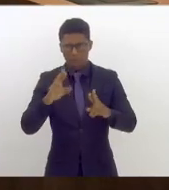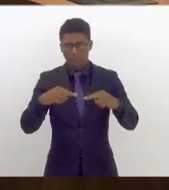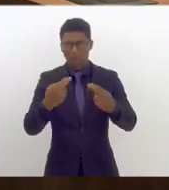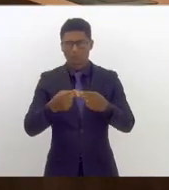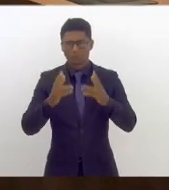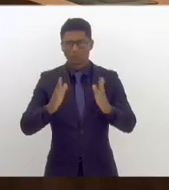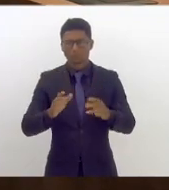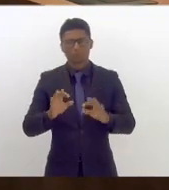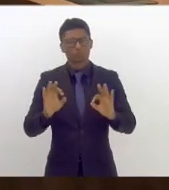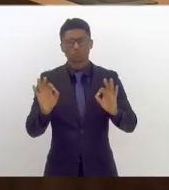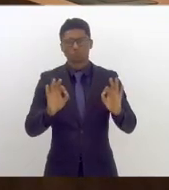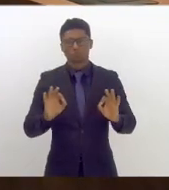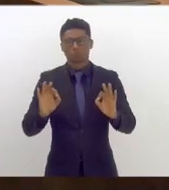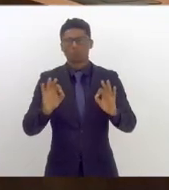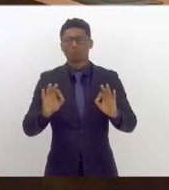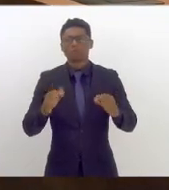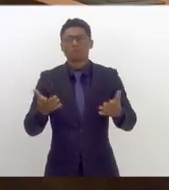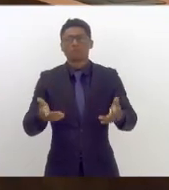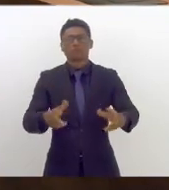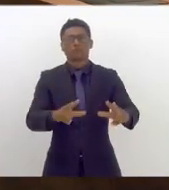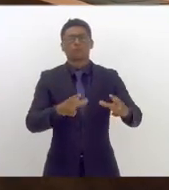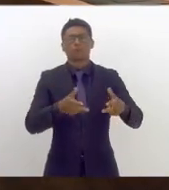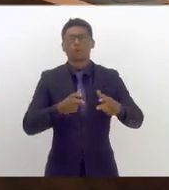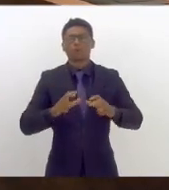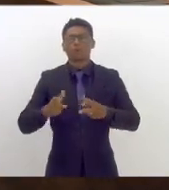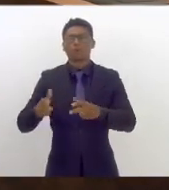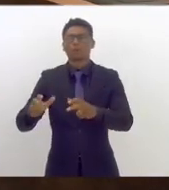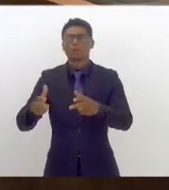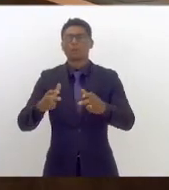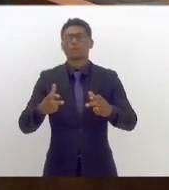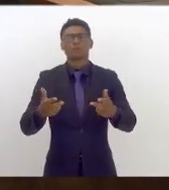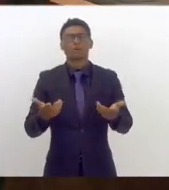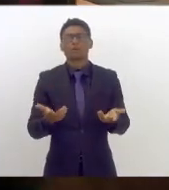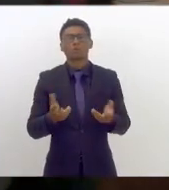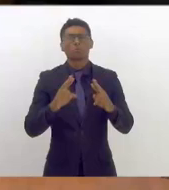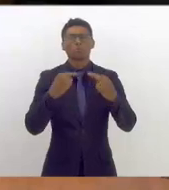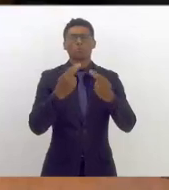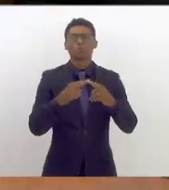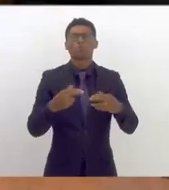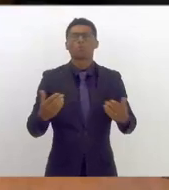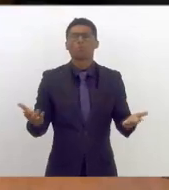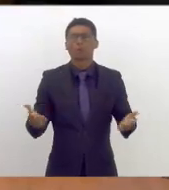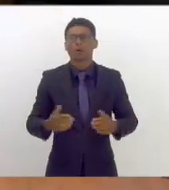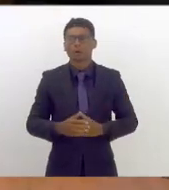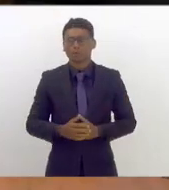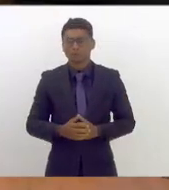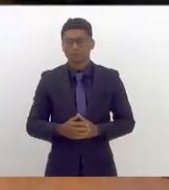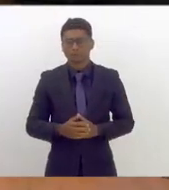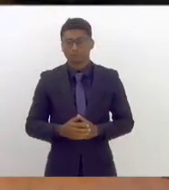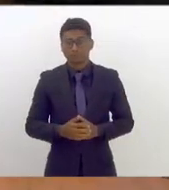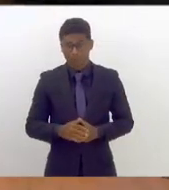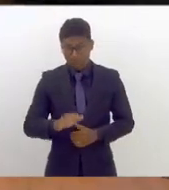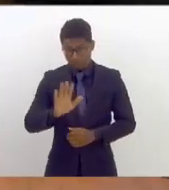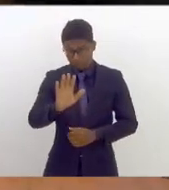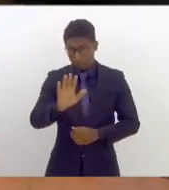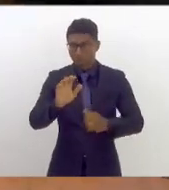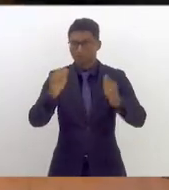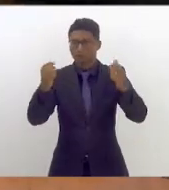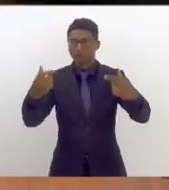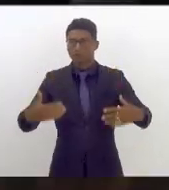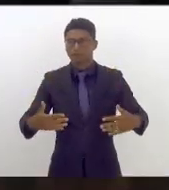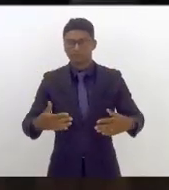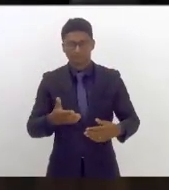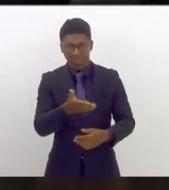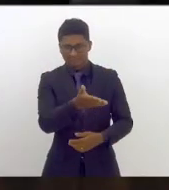que comissão faz essa audiência pública. Deixa eu tentar, então, encaminhar aqui. Deputado Luiz, os dois